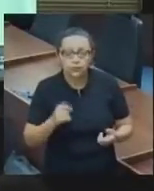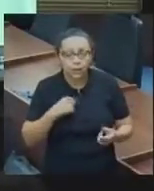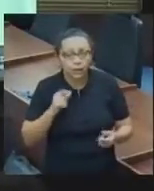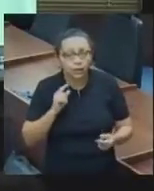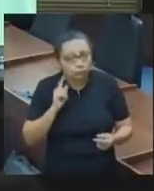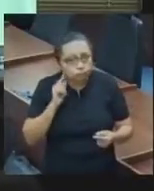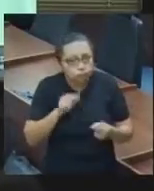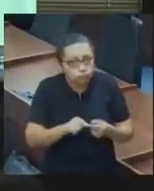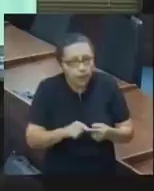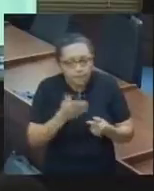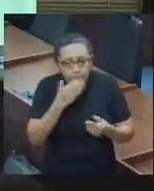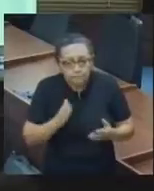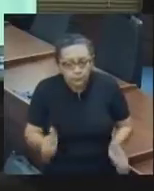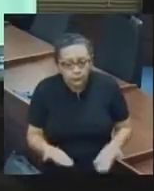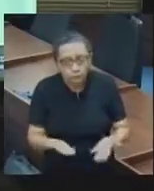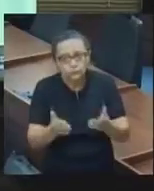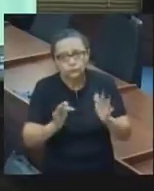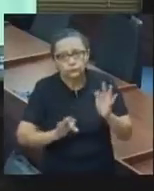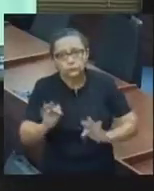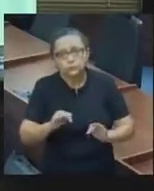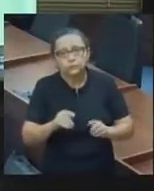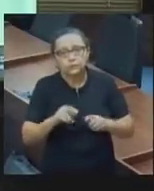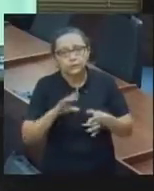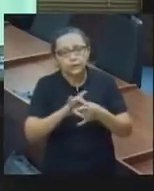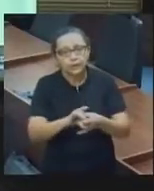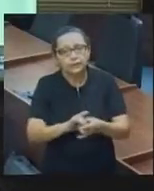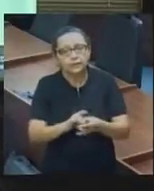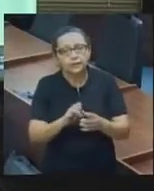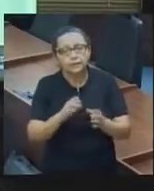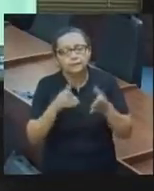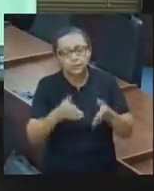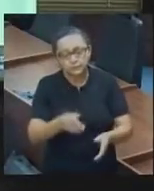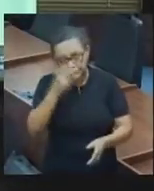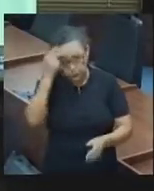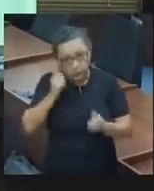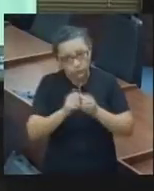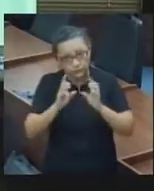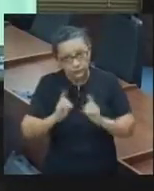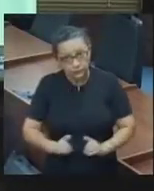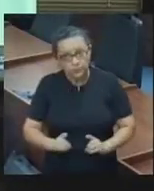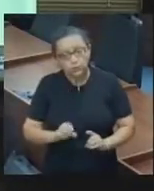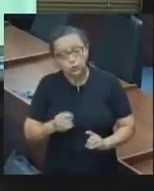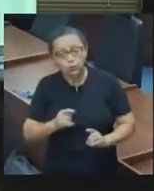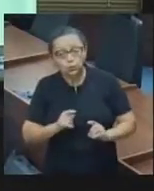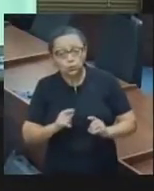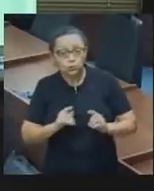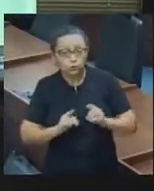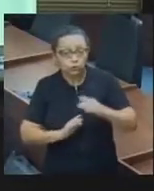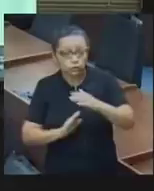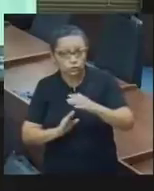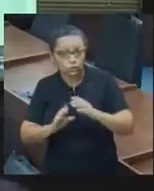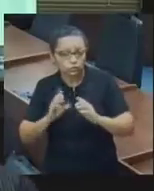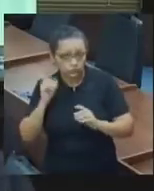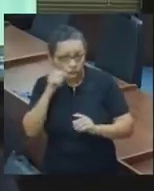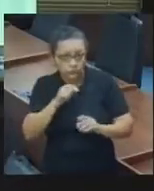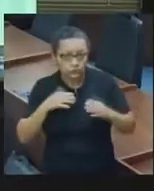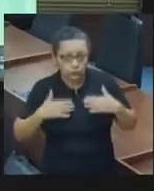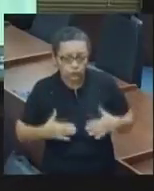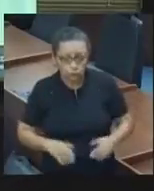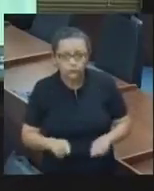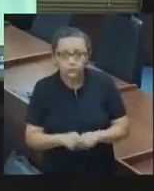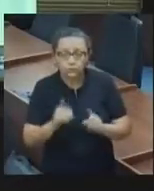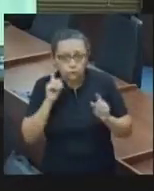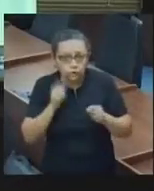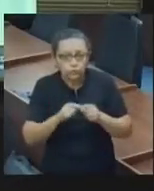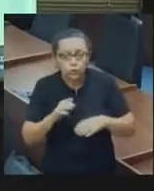promover a funcionalidade relacionado à atividade a participação da pessoa com deficiência ou com mobilidade reduzida visando a sua autonomia e